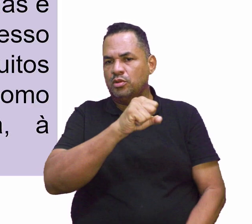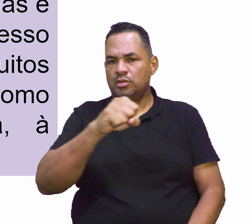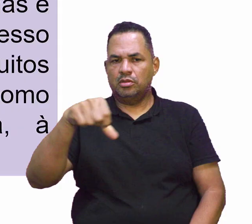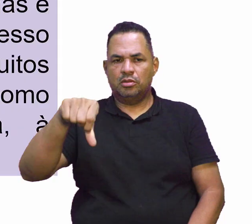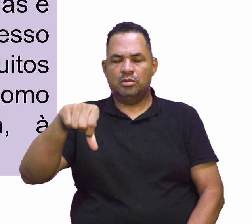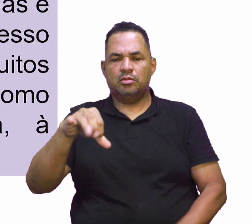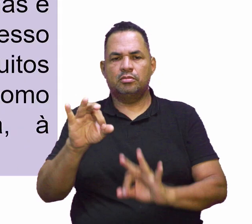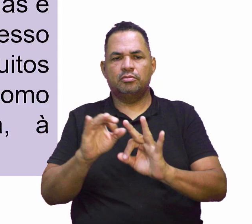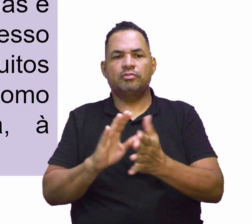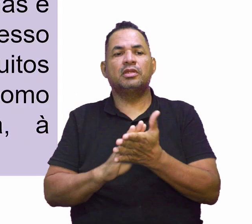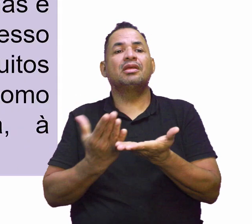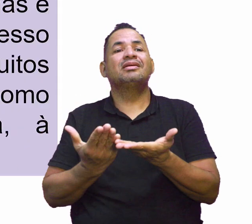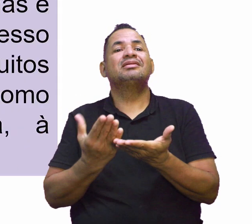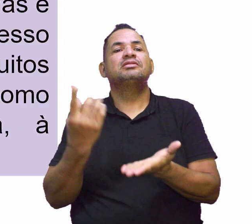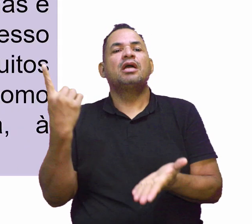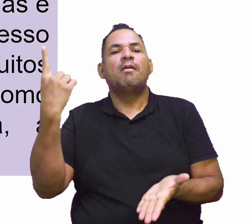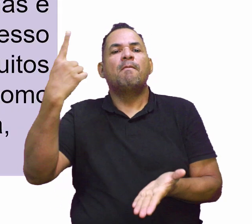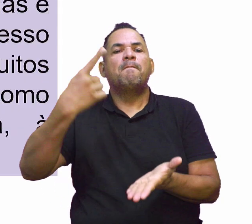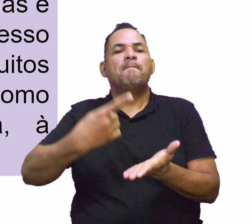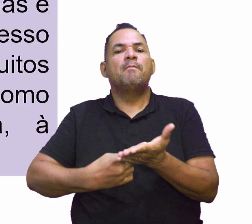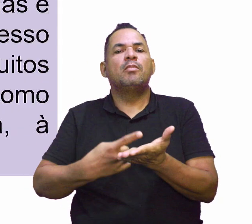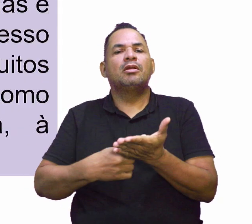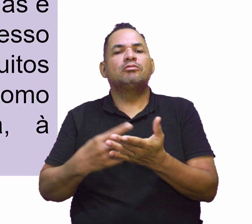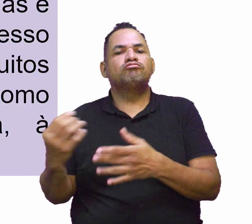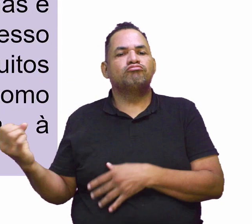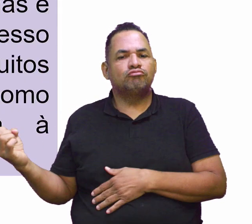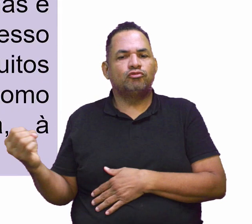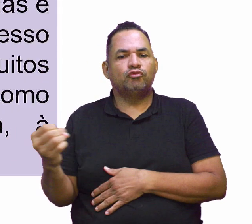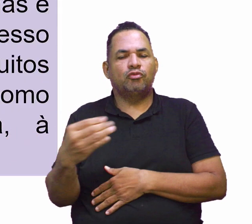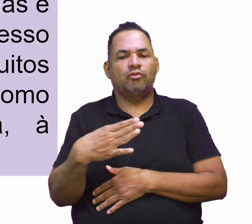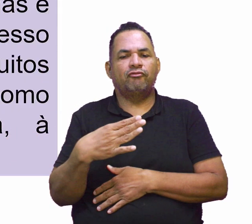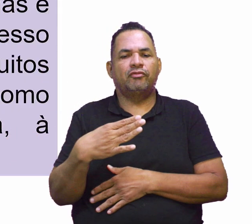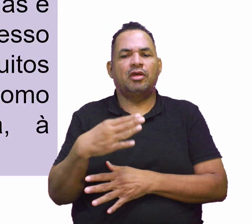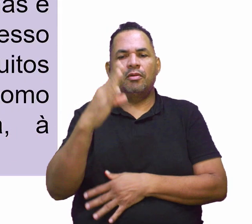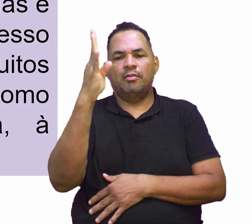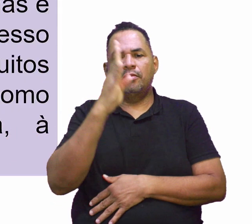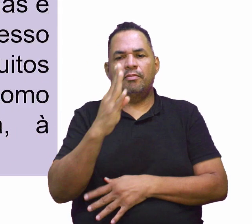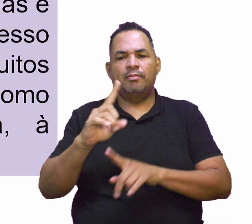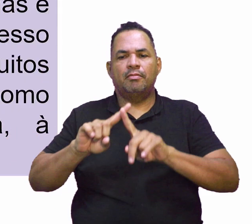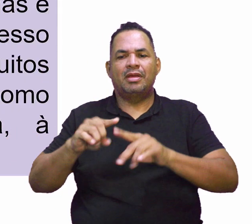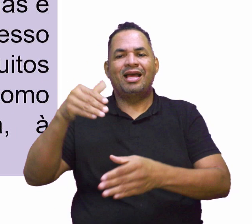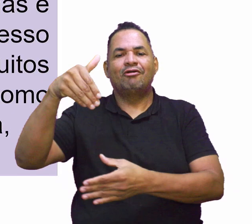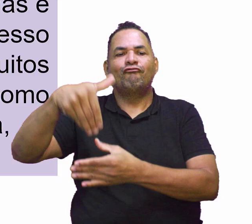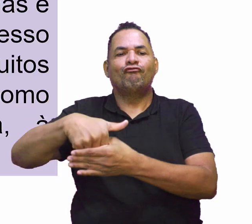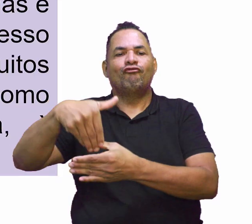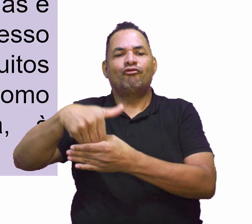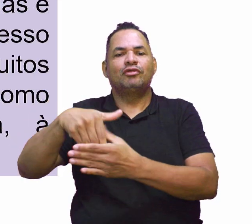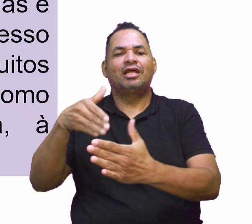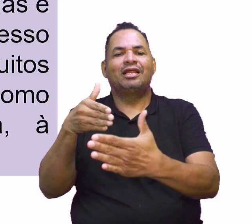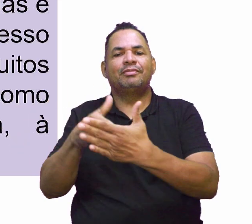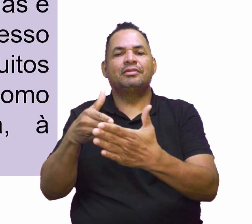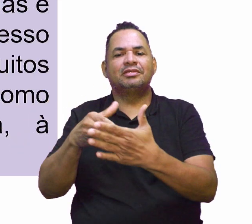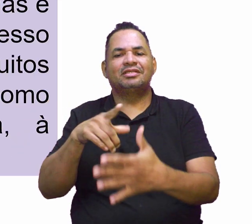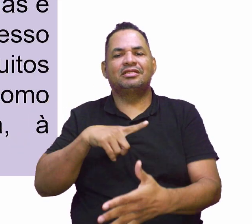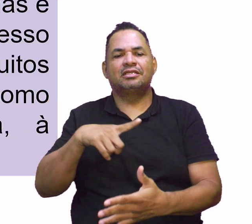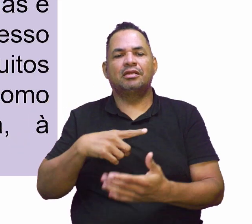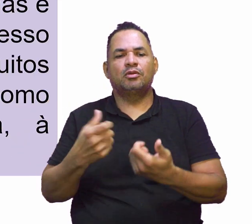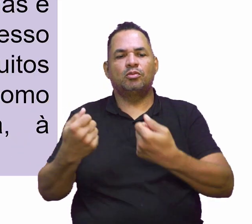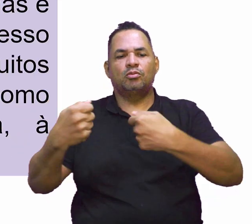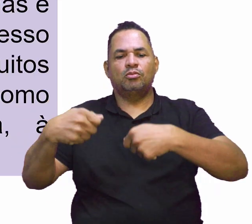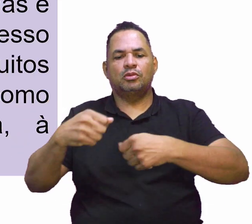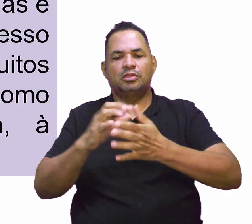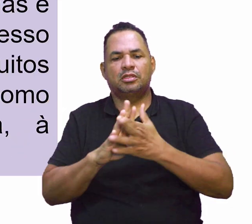prometia modernizar o Brasil, mas o voto era limitado. Havia forte poder dos coronéis